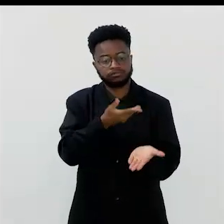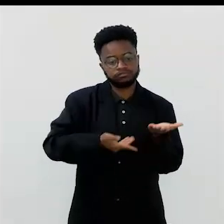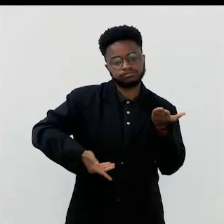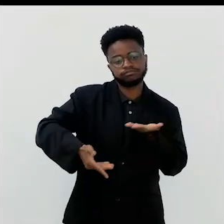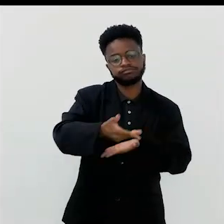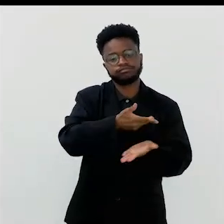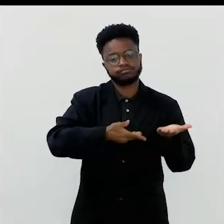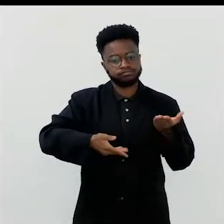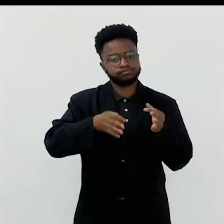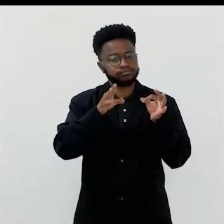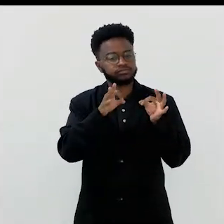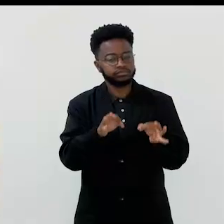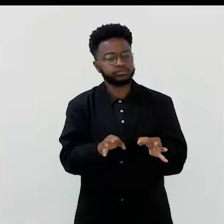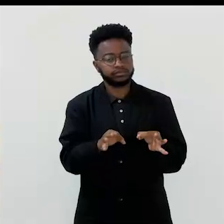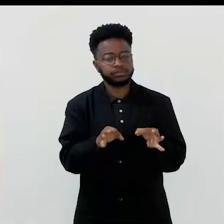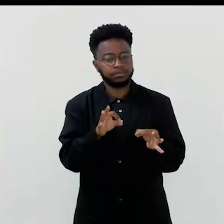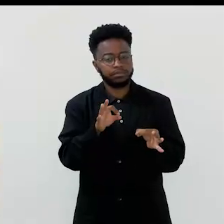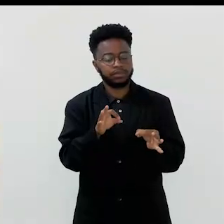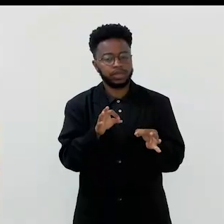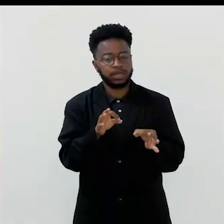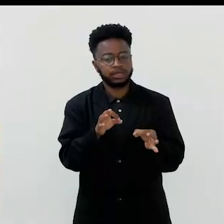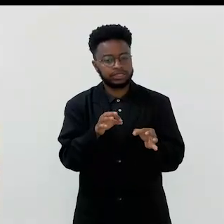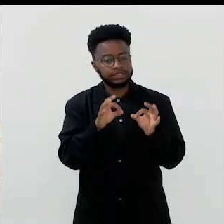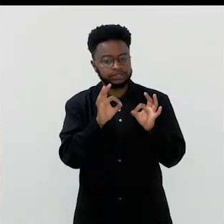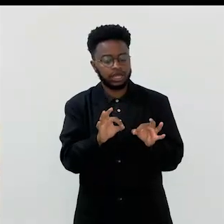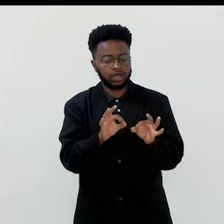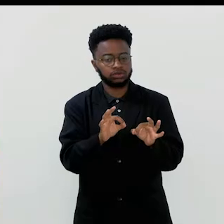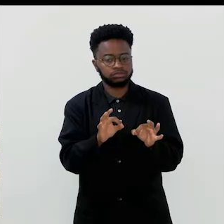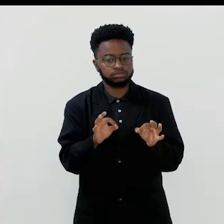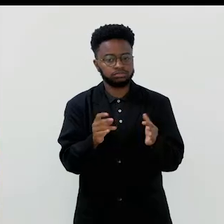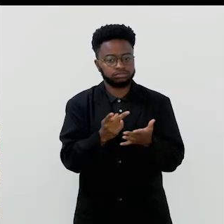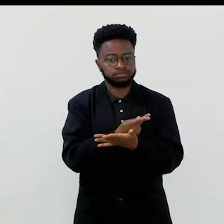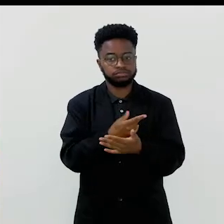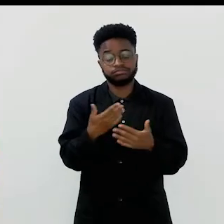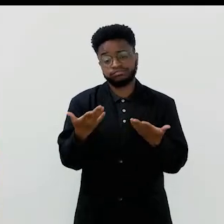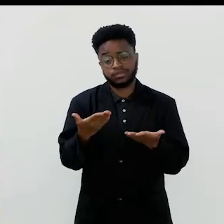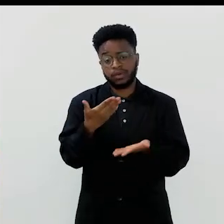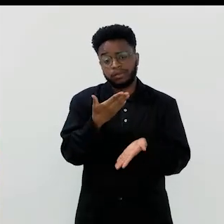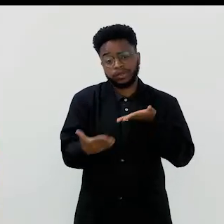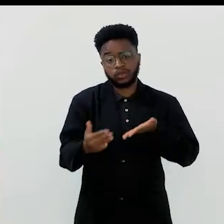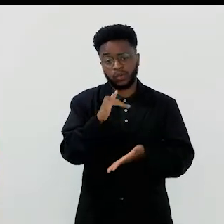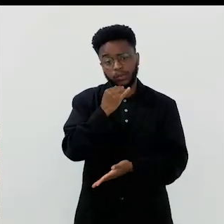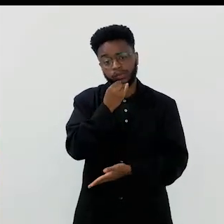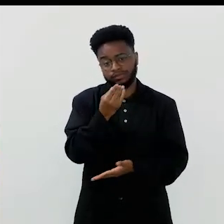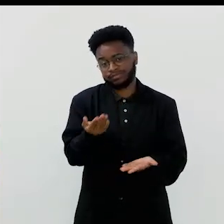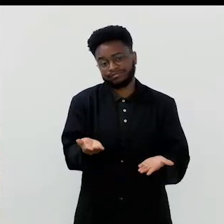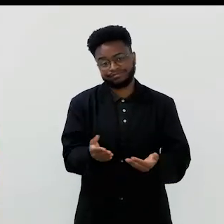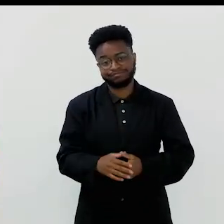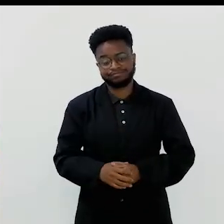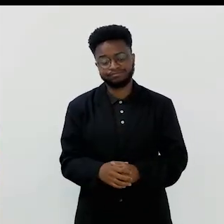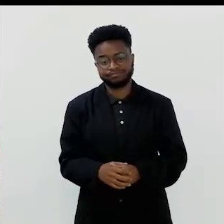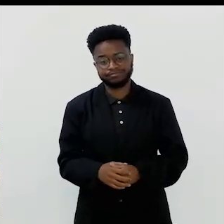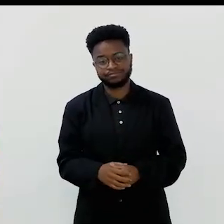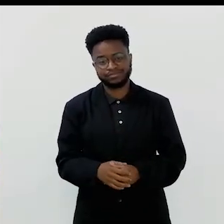o intercâmbio bem concreto mesmo, né? Mas eu perdi essa